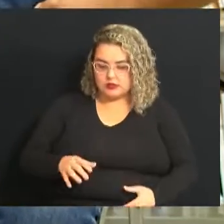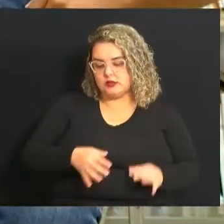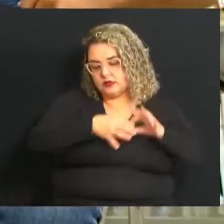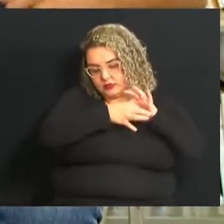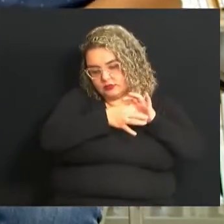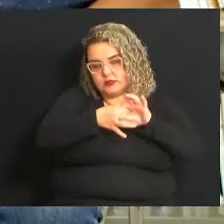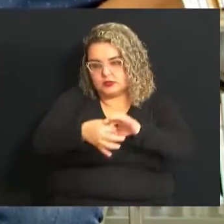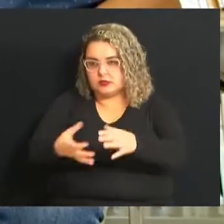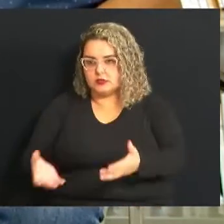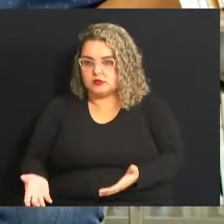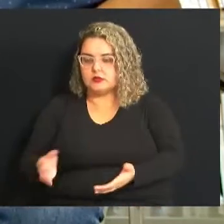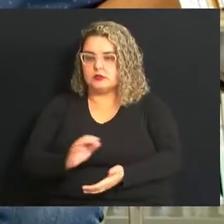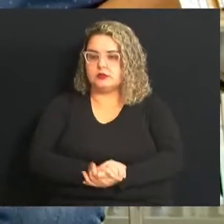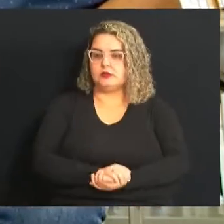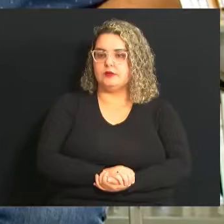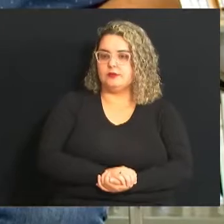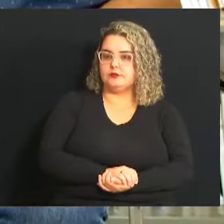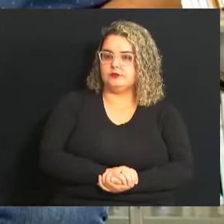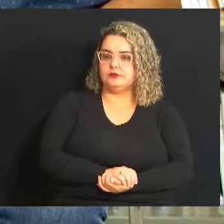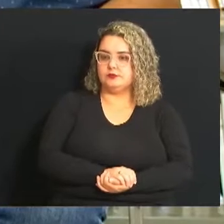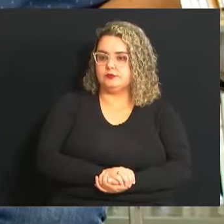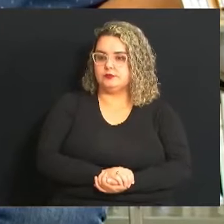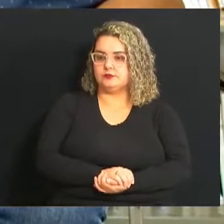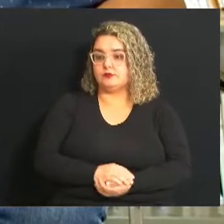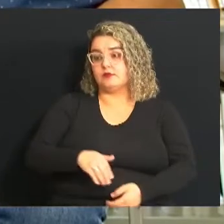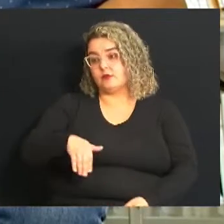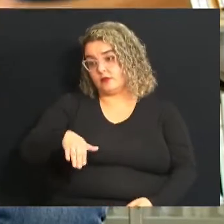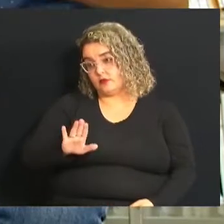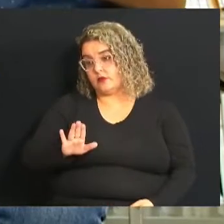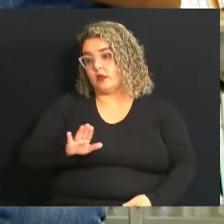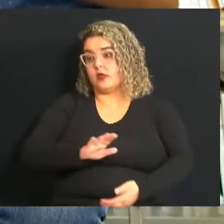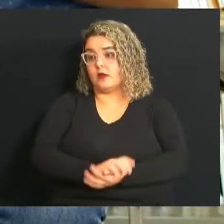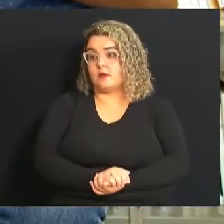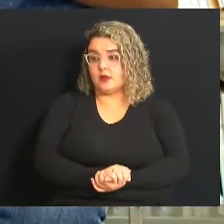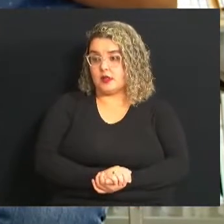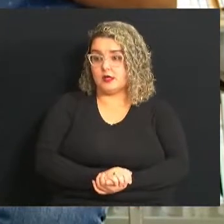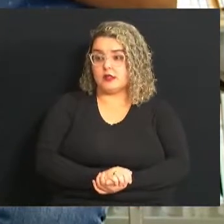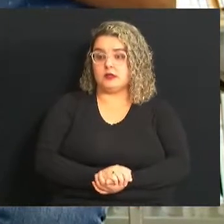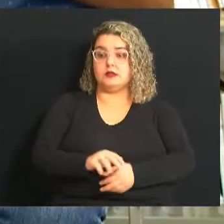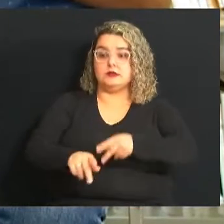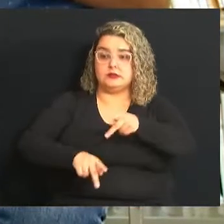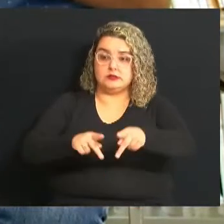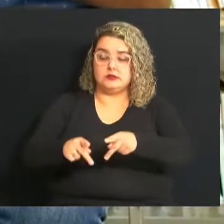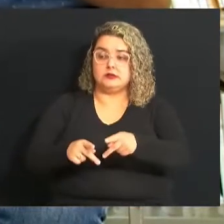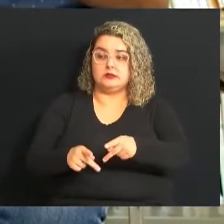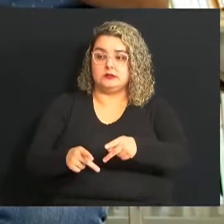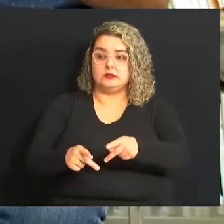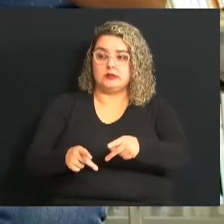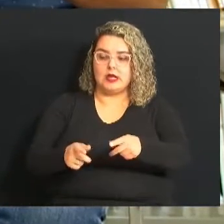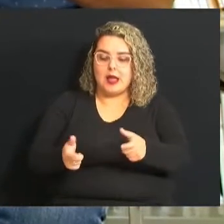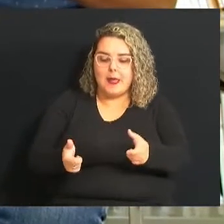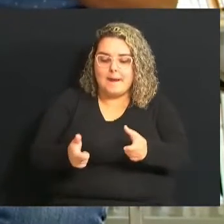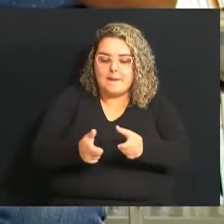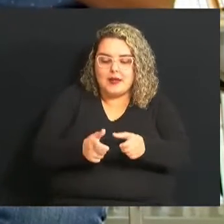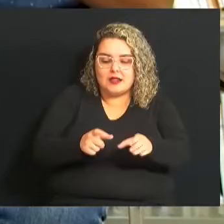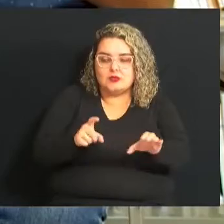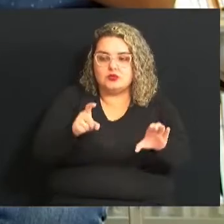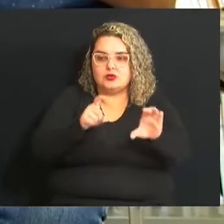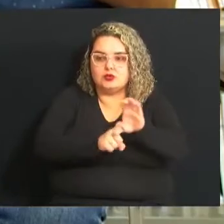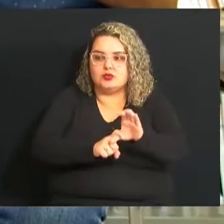né? E cada vez mais também, como as populações estão cada vez menos dependentes do